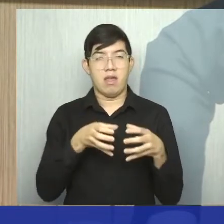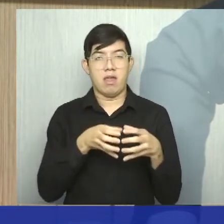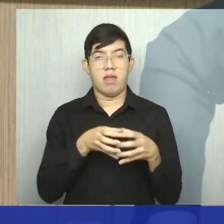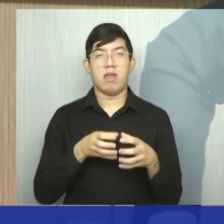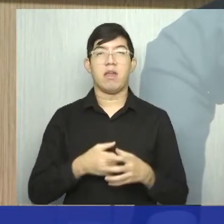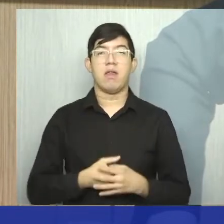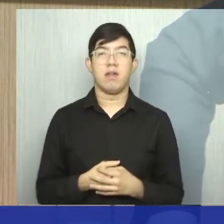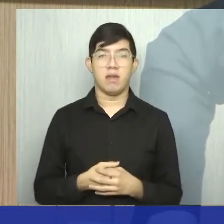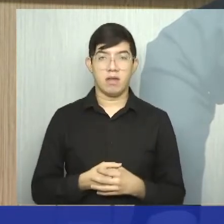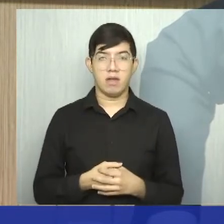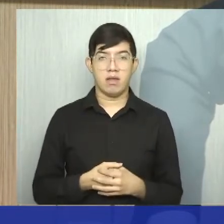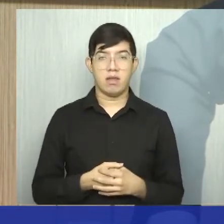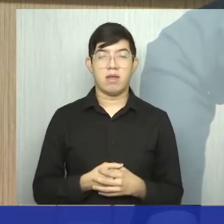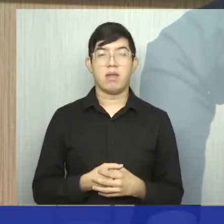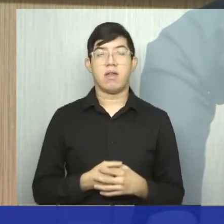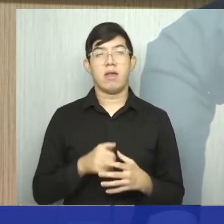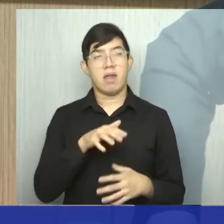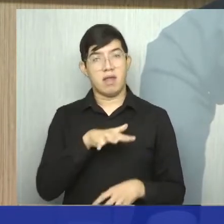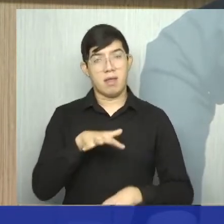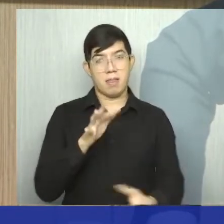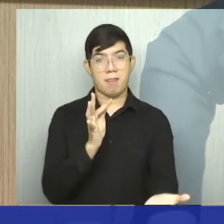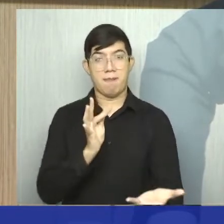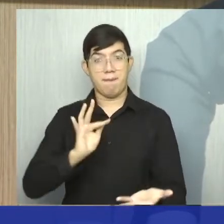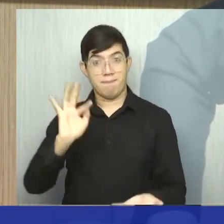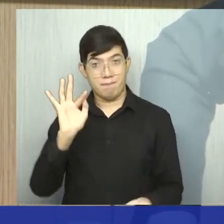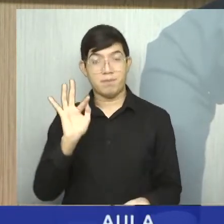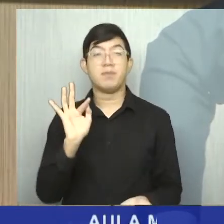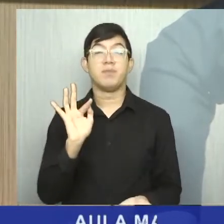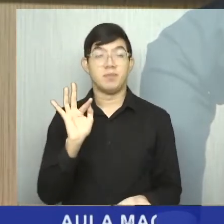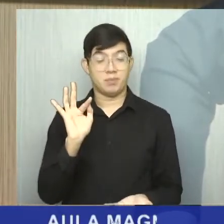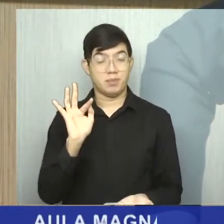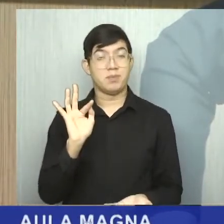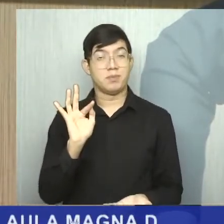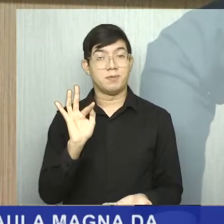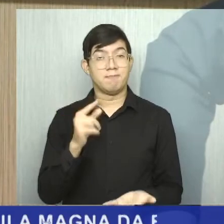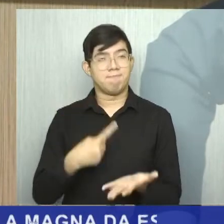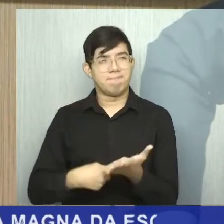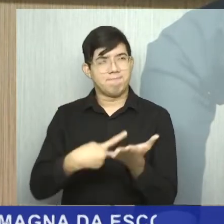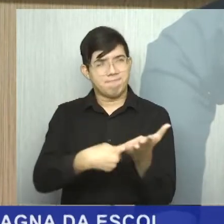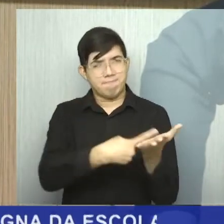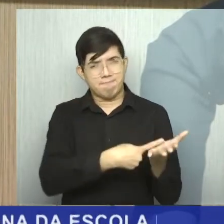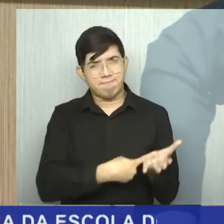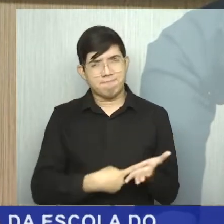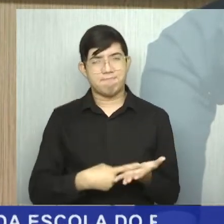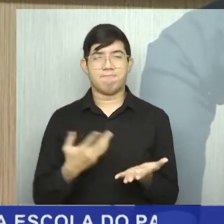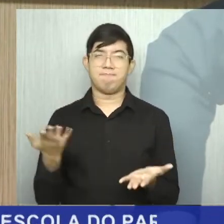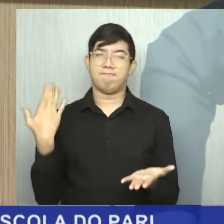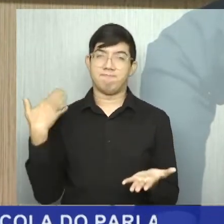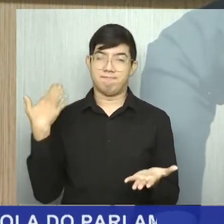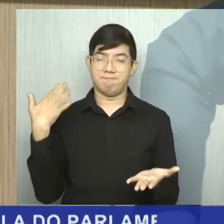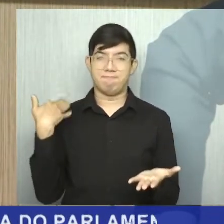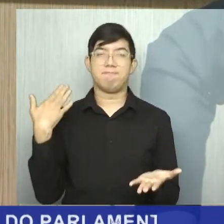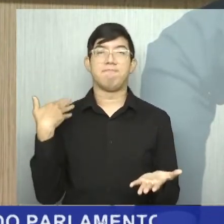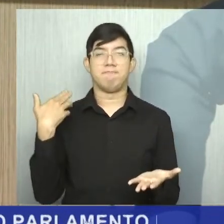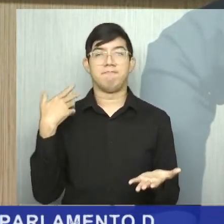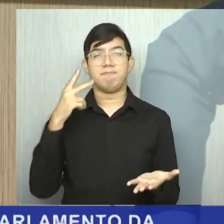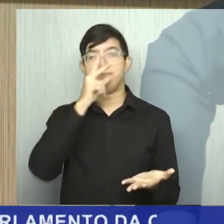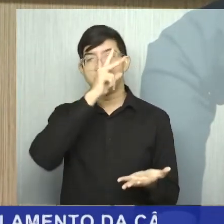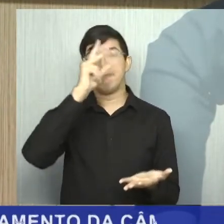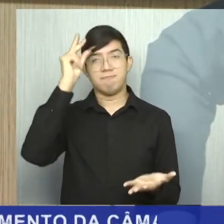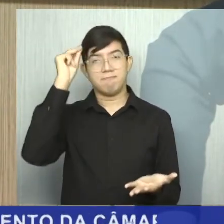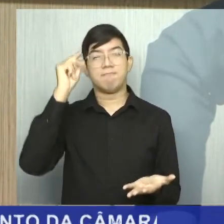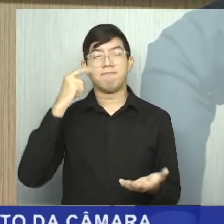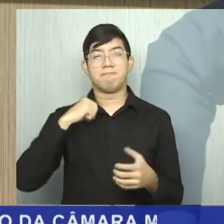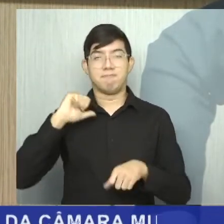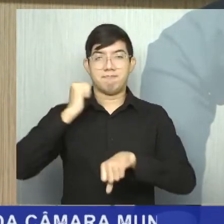generosa para o federalismo. Eu fui prefeito na Constituição de 88, fui eleito e, por causa dela, pude ser eleito. Senão,